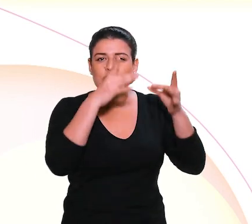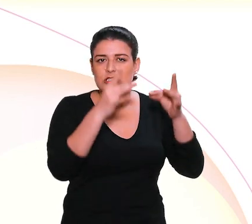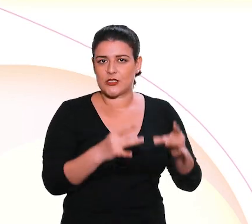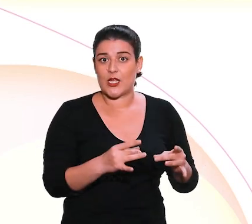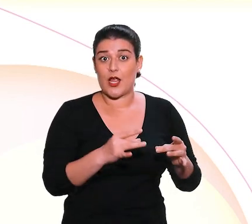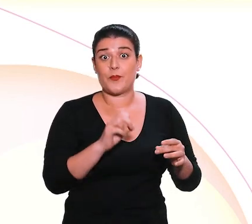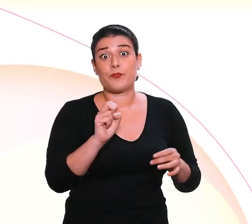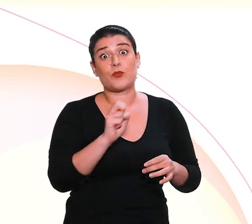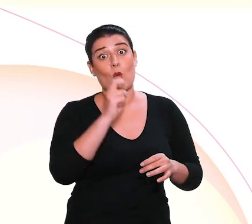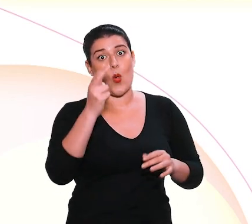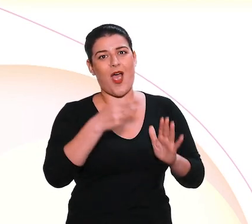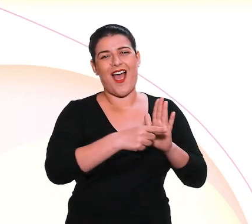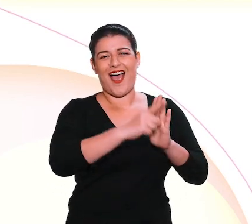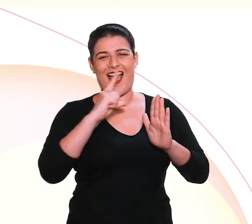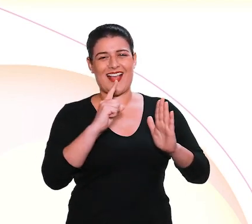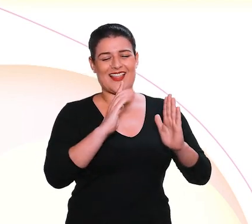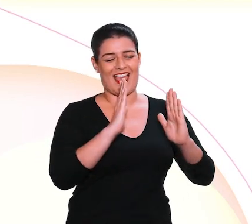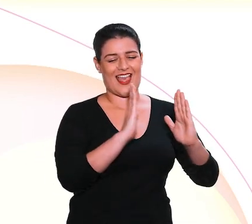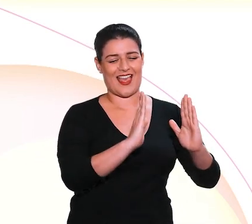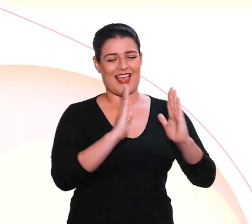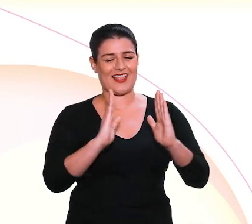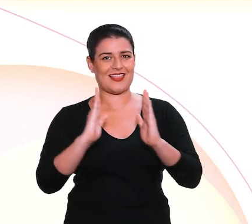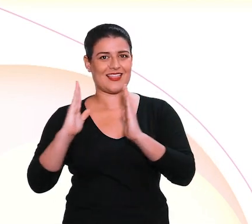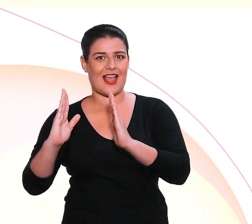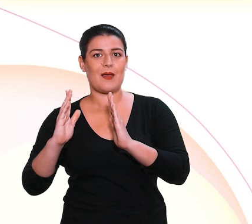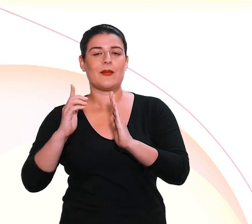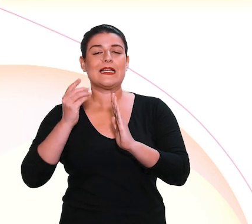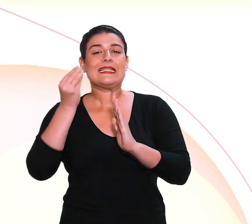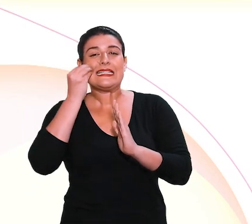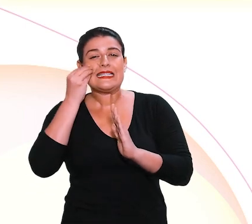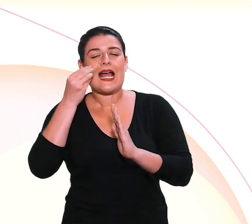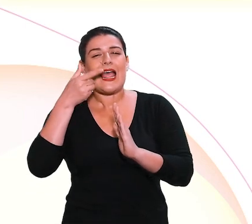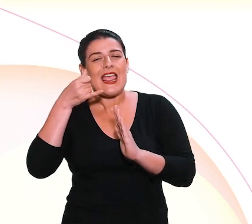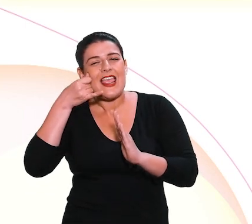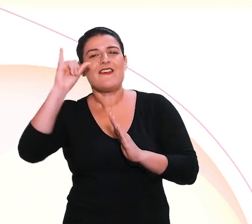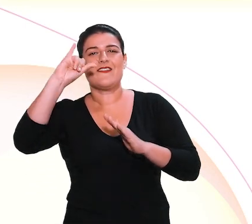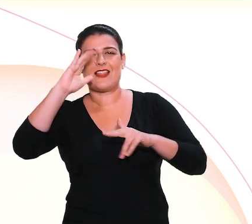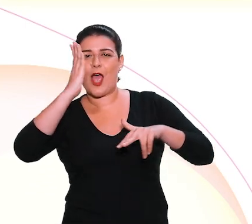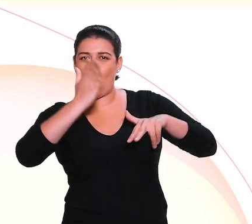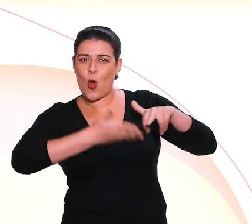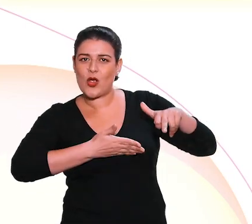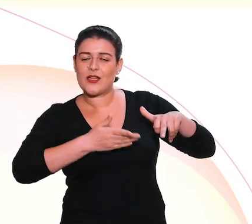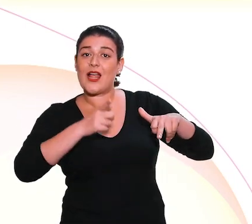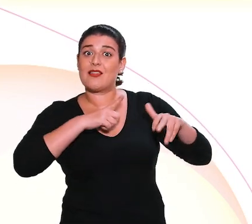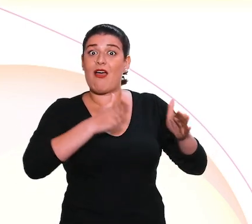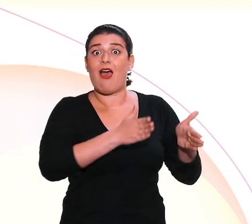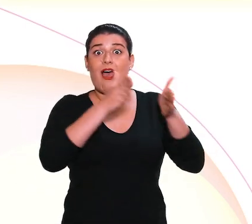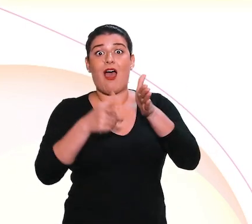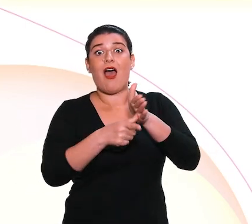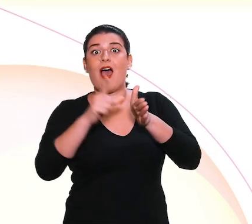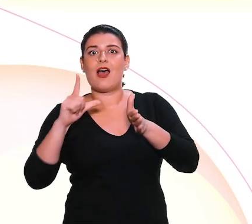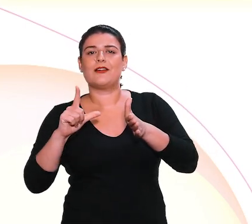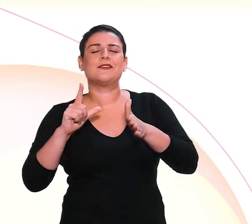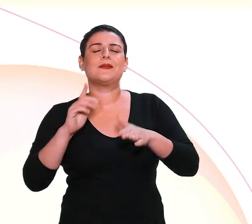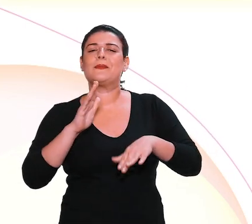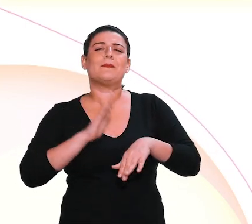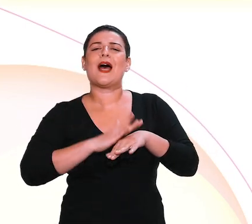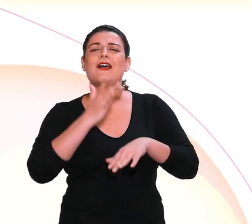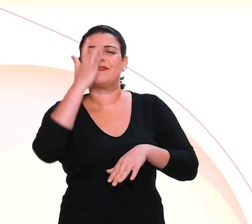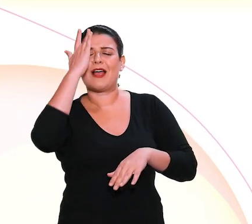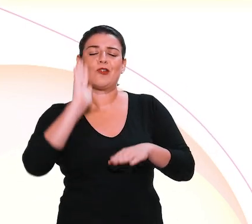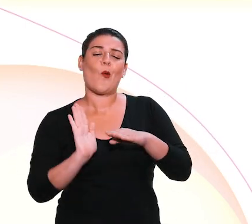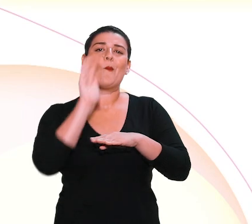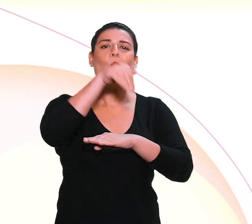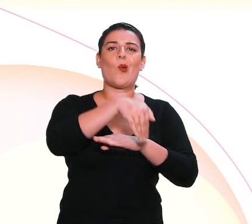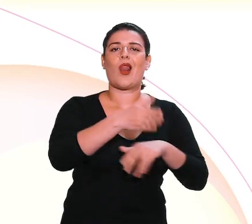pula-se todas as etapas que seriam de preservação do membro para uma etapa que é mais fácil, que é amputar.